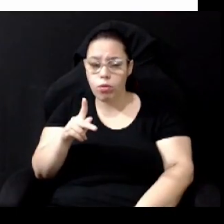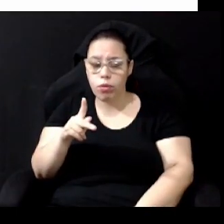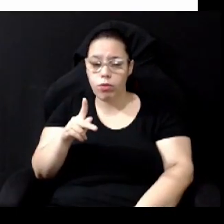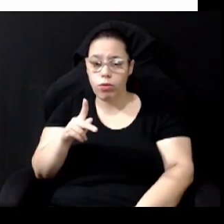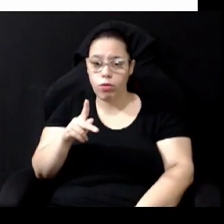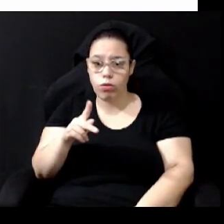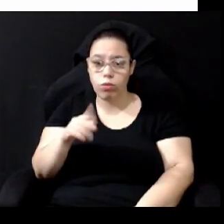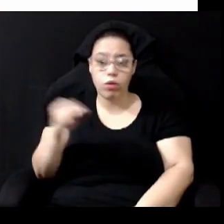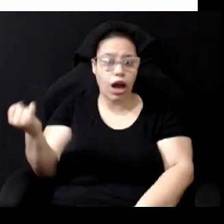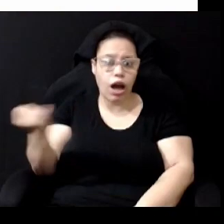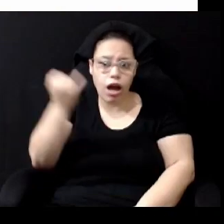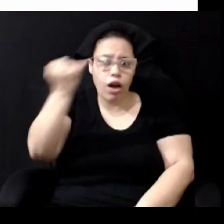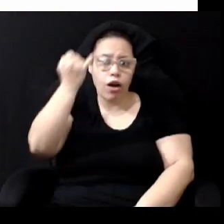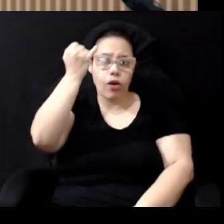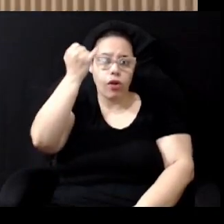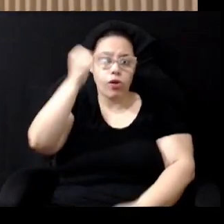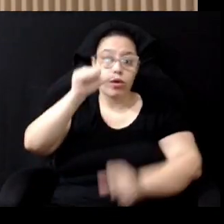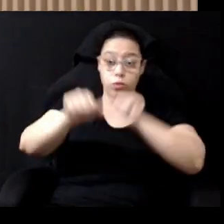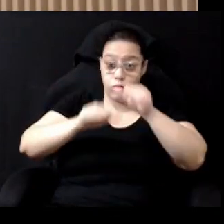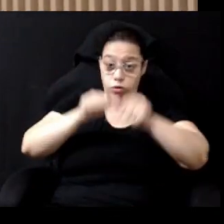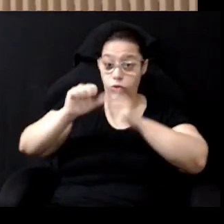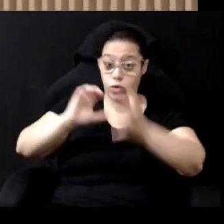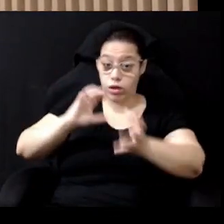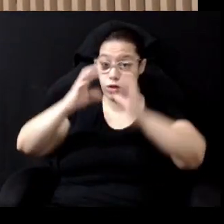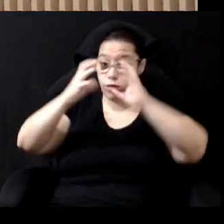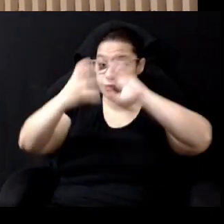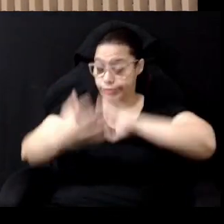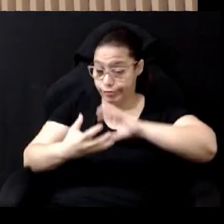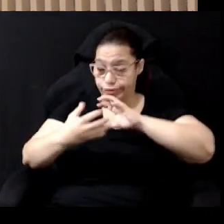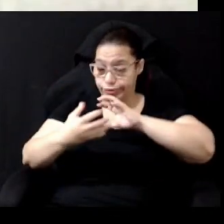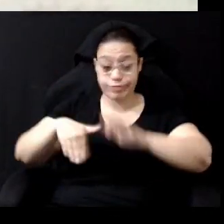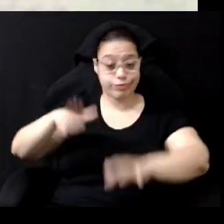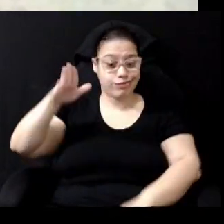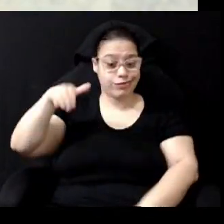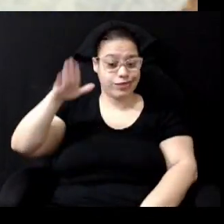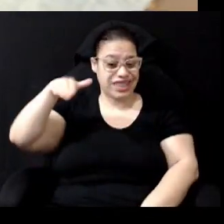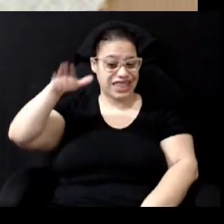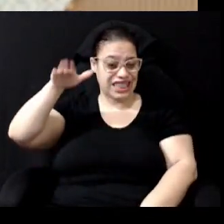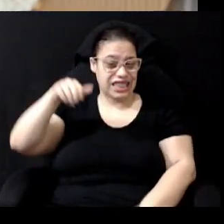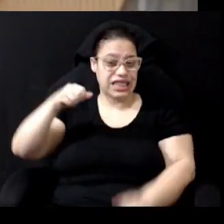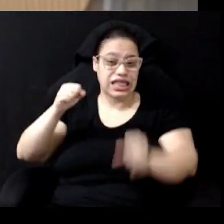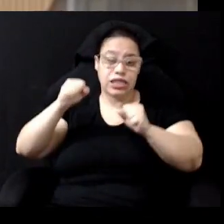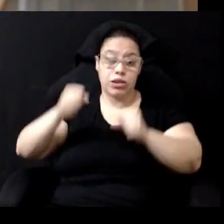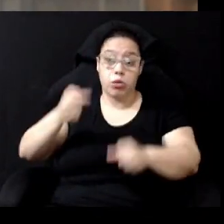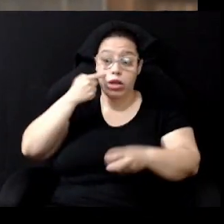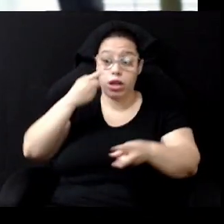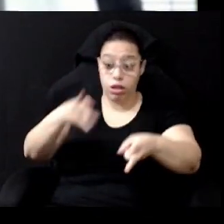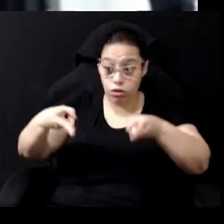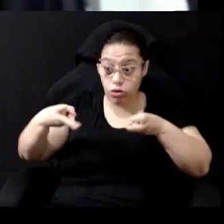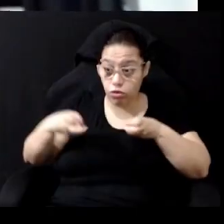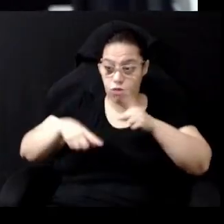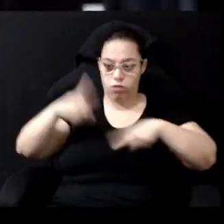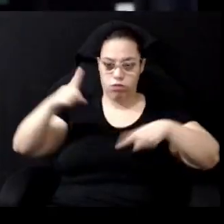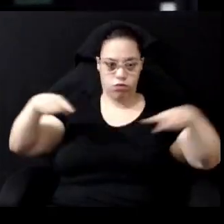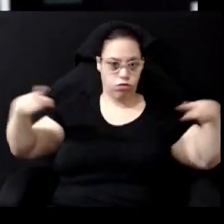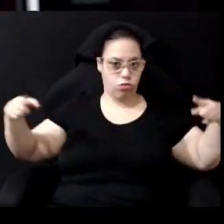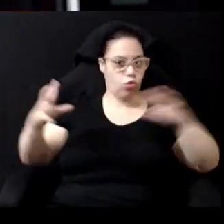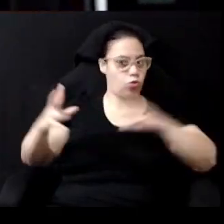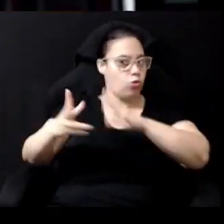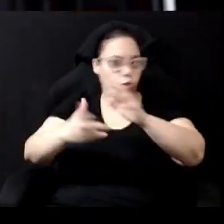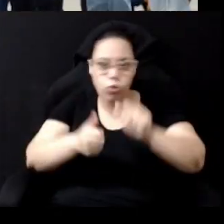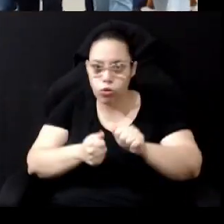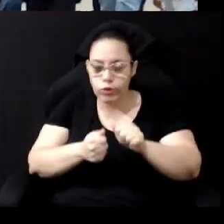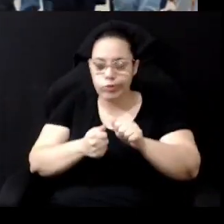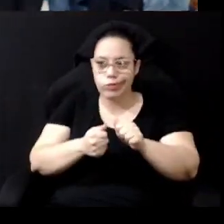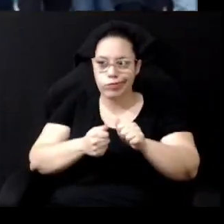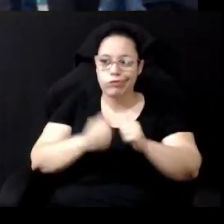uma das conferências mais importantes sobre mudanças climáticas? Cada vez mais as mudanças climáticas podem ser notadas nos diversos